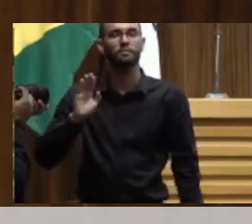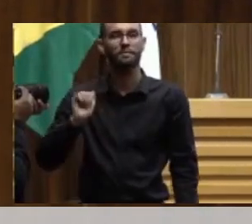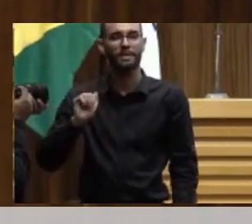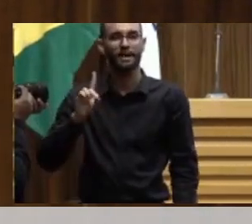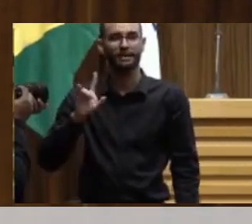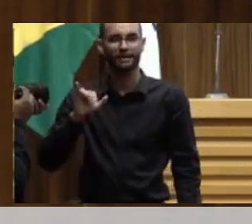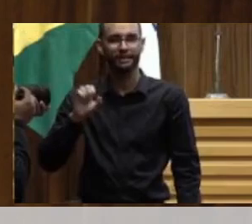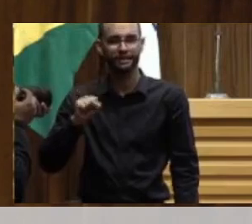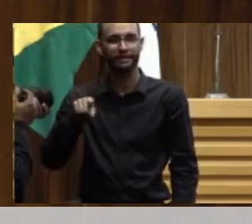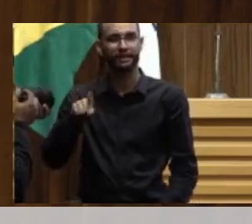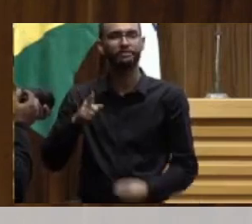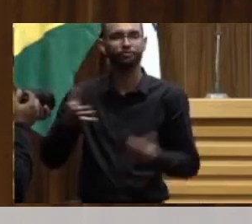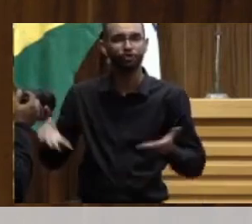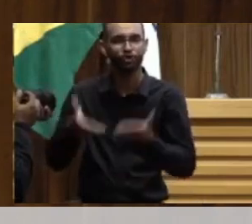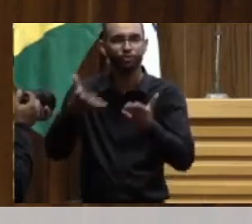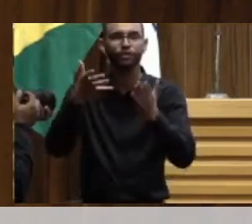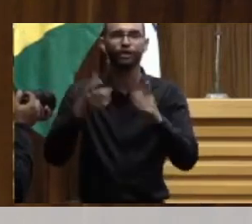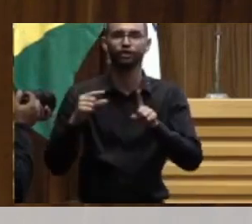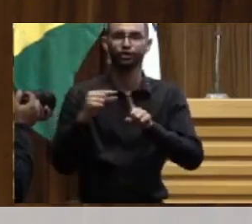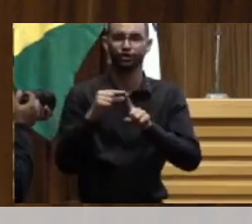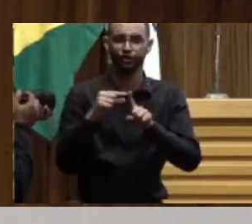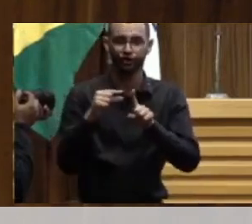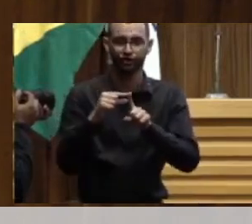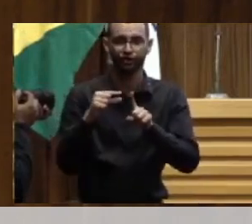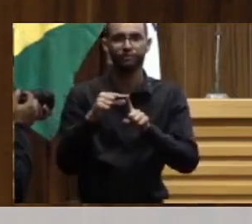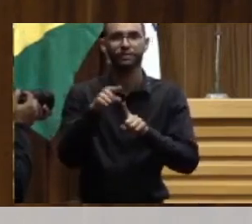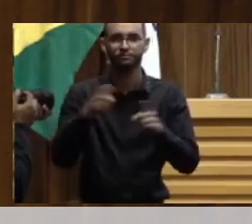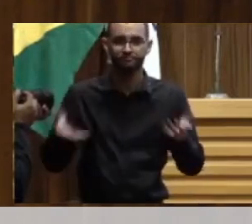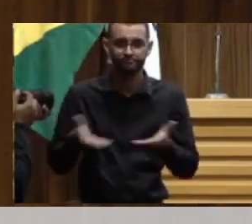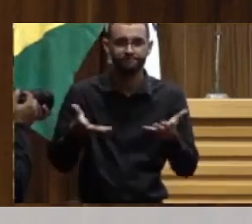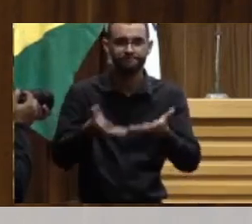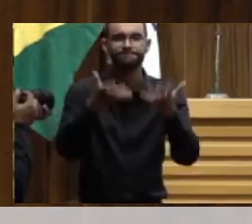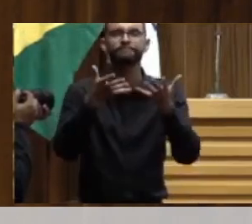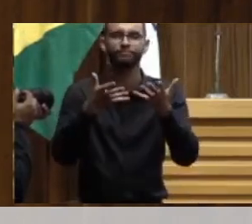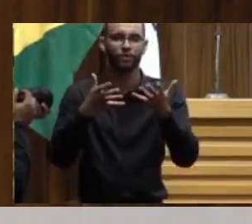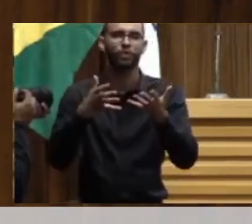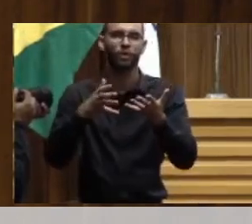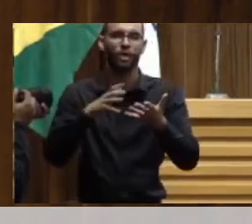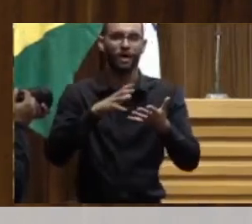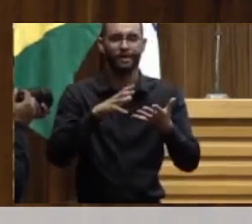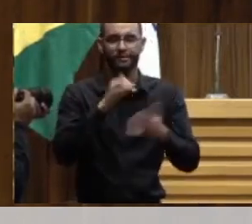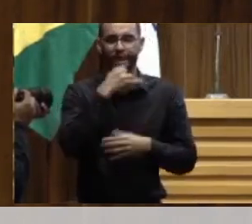estimulando chip, estimulando semicondutores